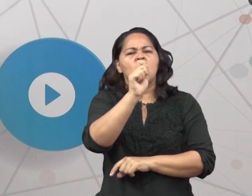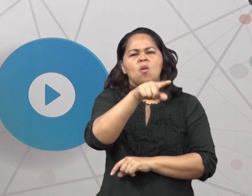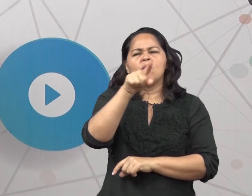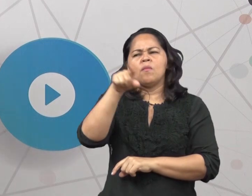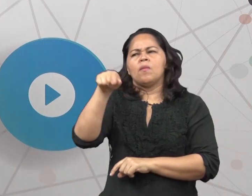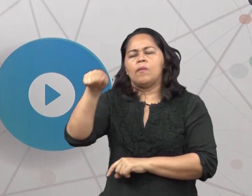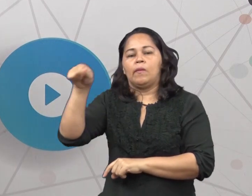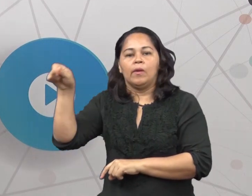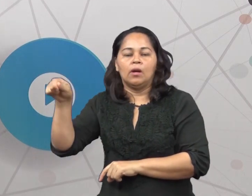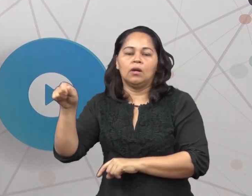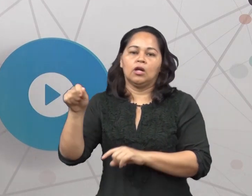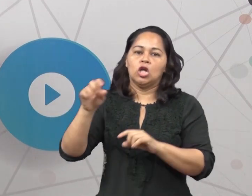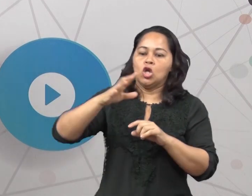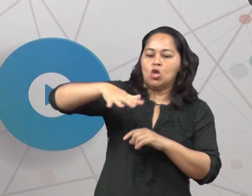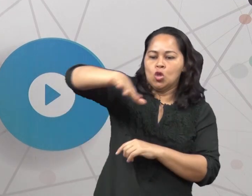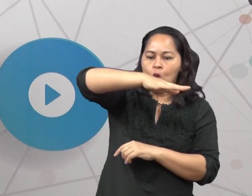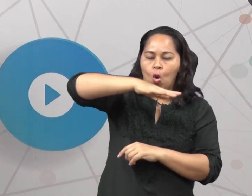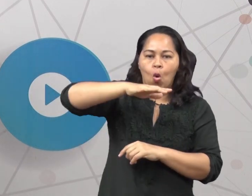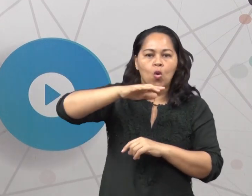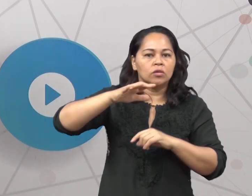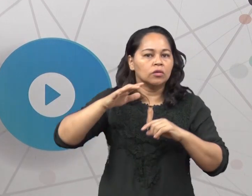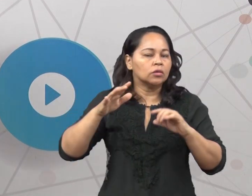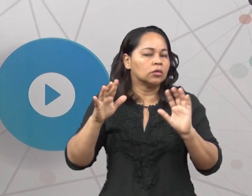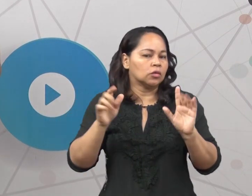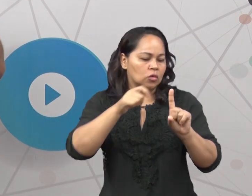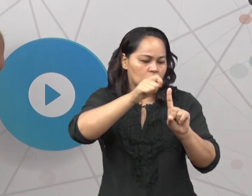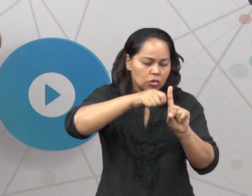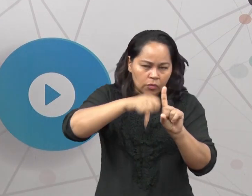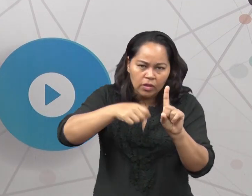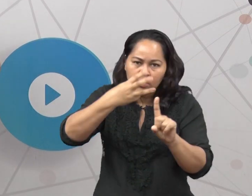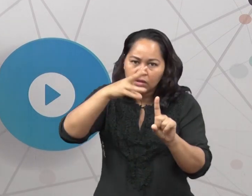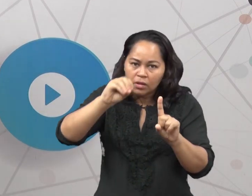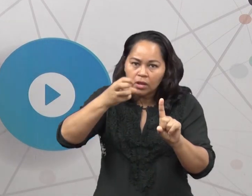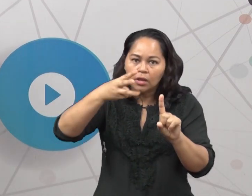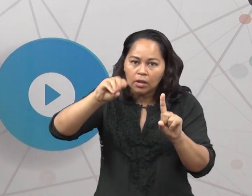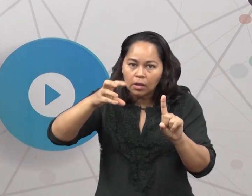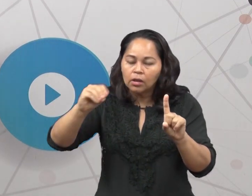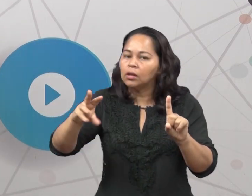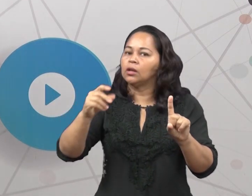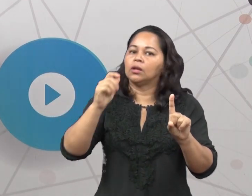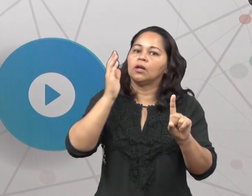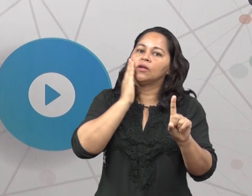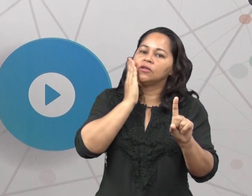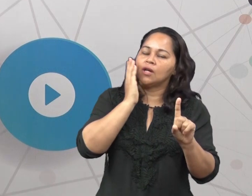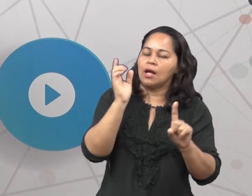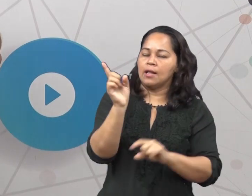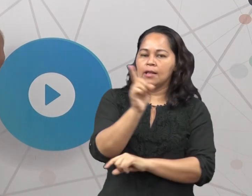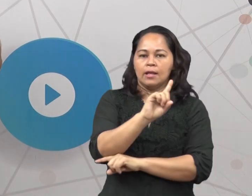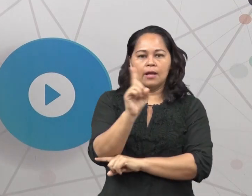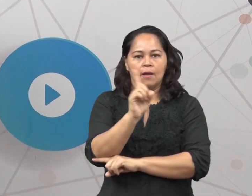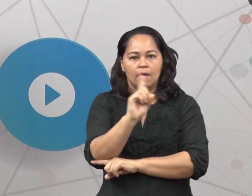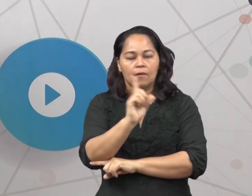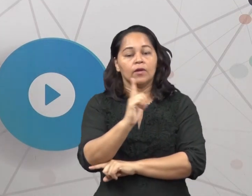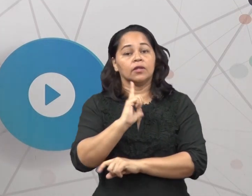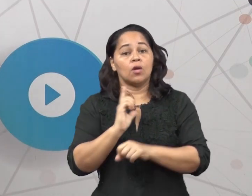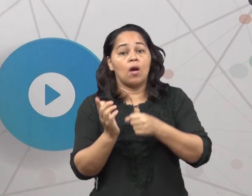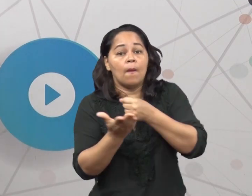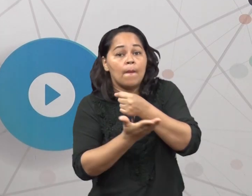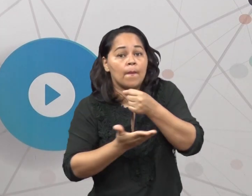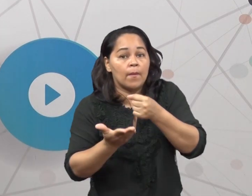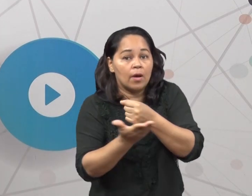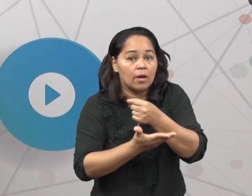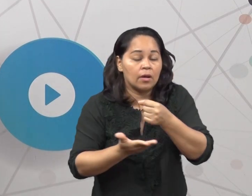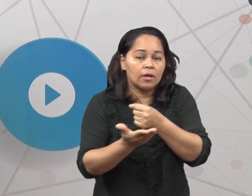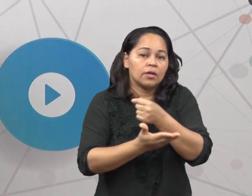Nós colocamos como se todos os meses tivessem 30 dias. Porque é uma base de tempo que nós temos quando